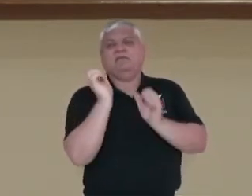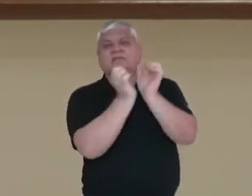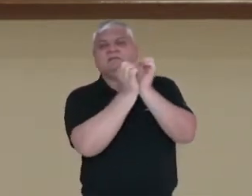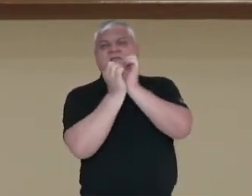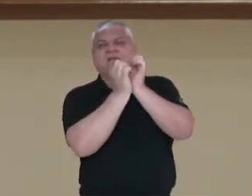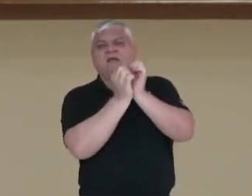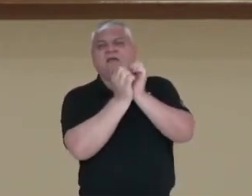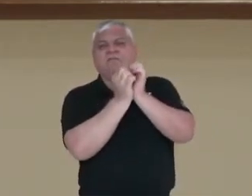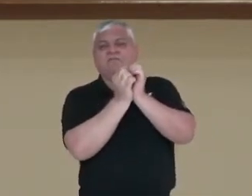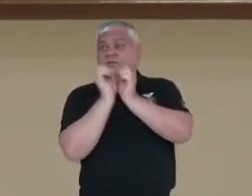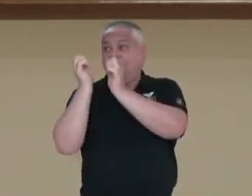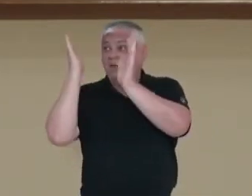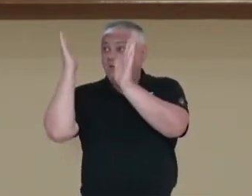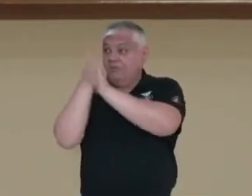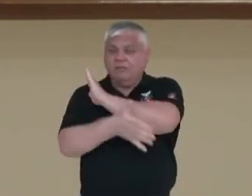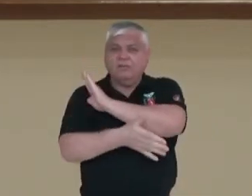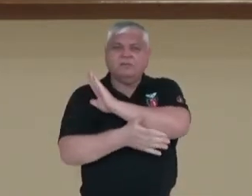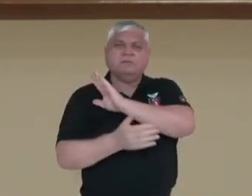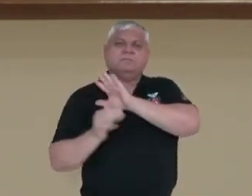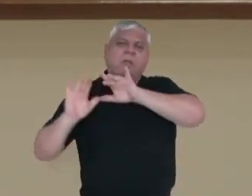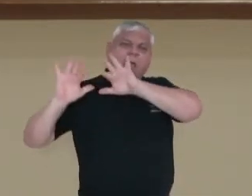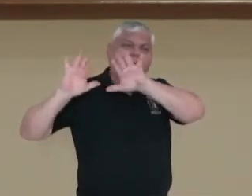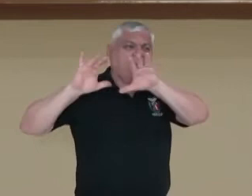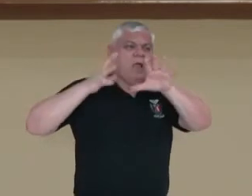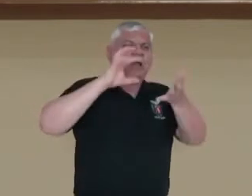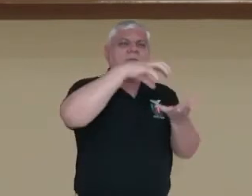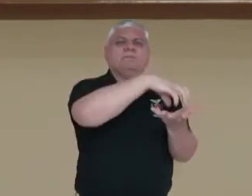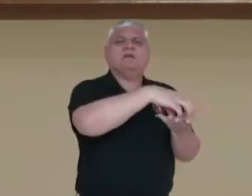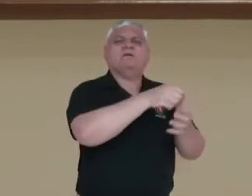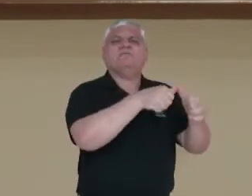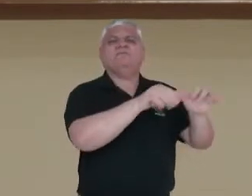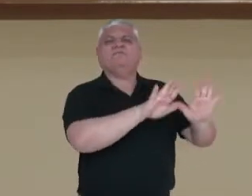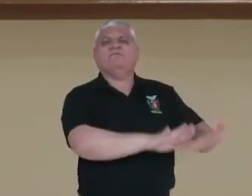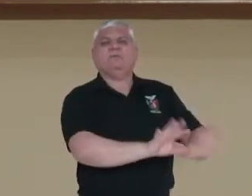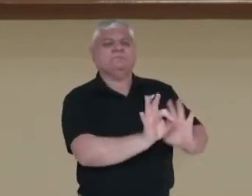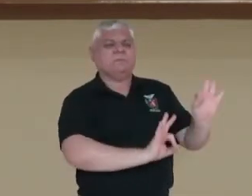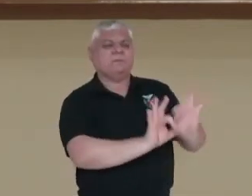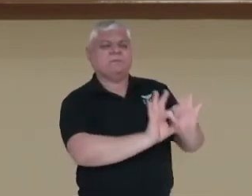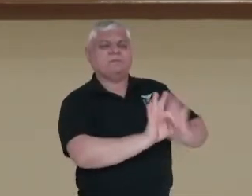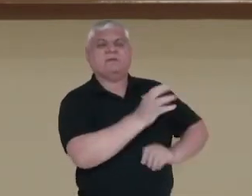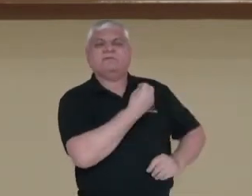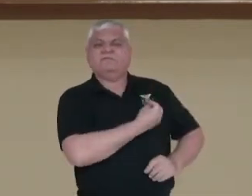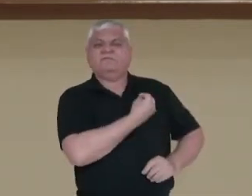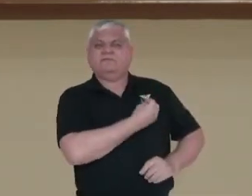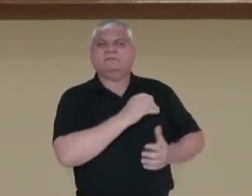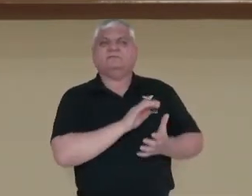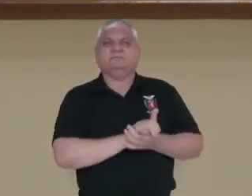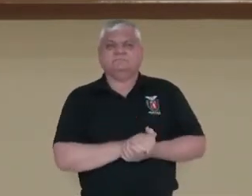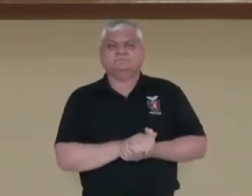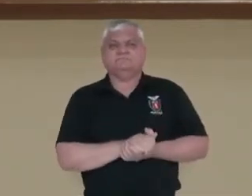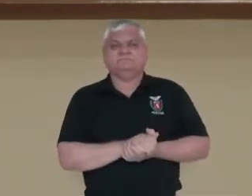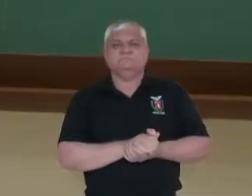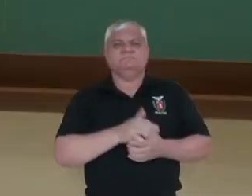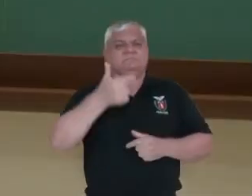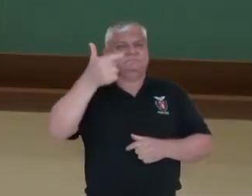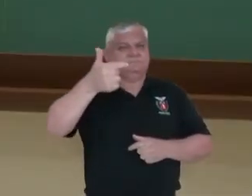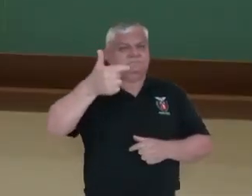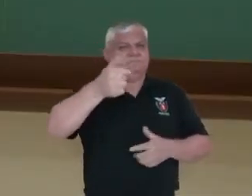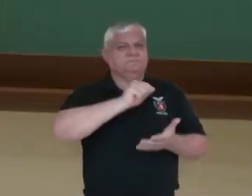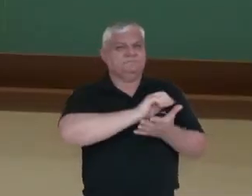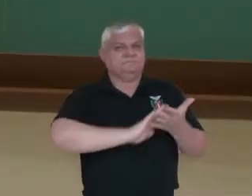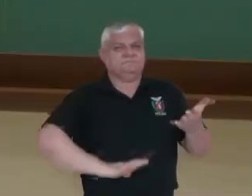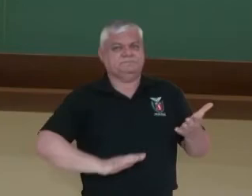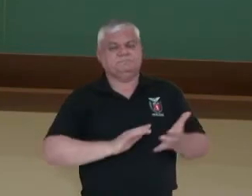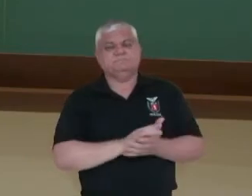fugitivos. E ali eles organizaram toda a sua vida, organizavam, né, toda a sua vida. Vamos para a próxima